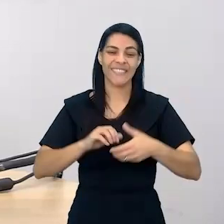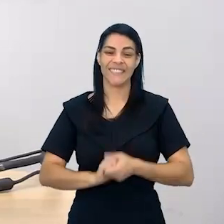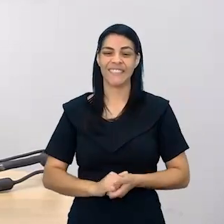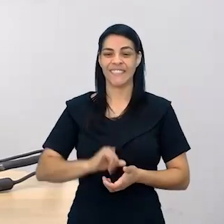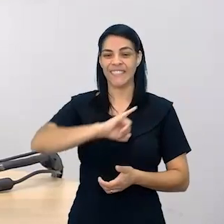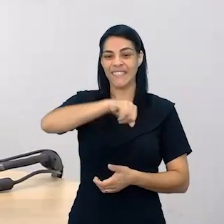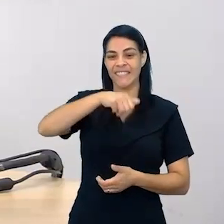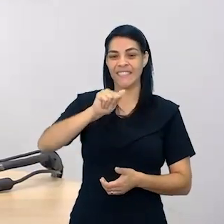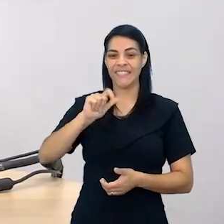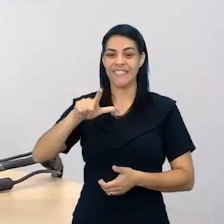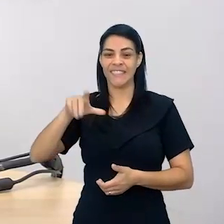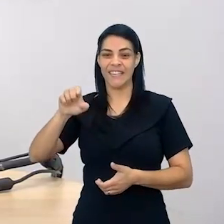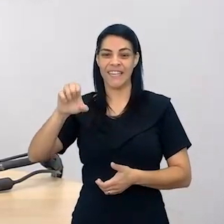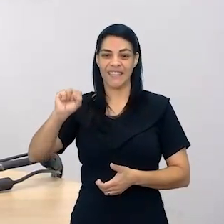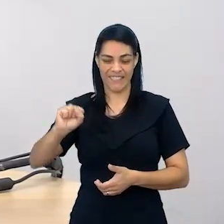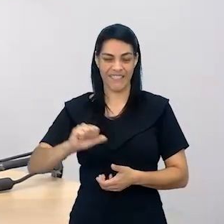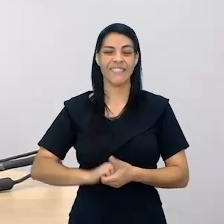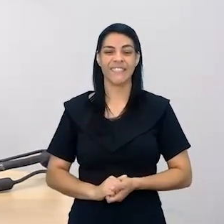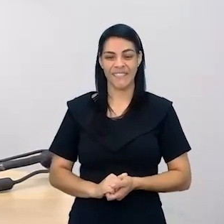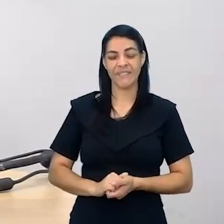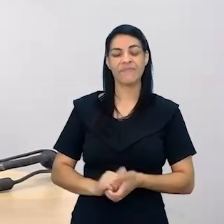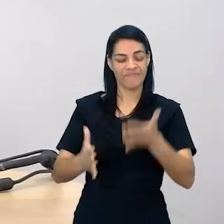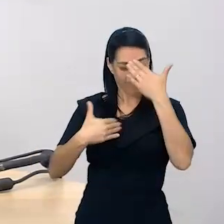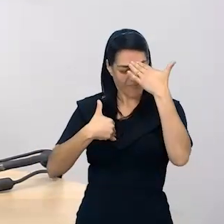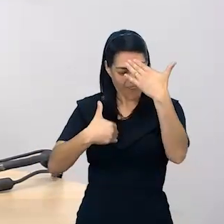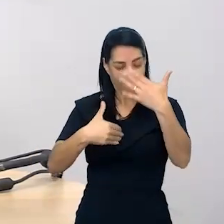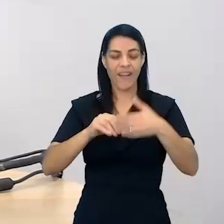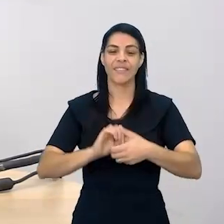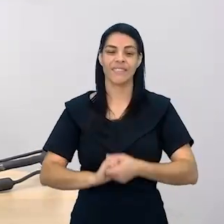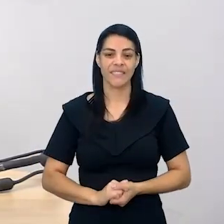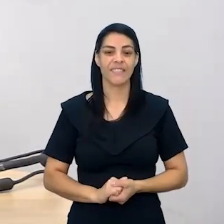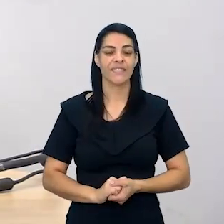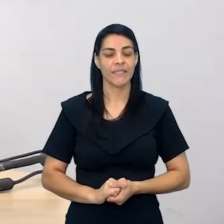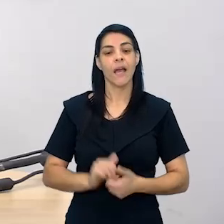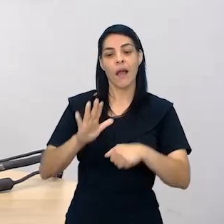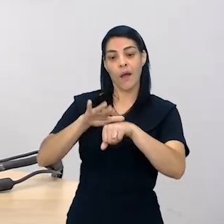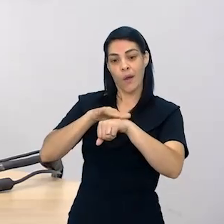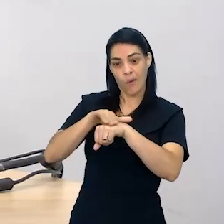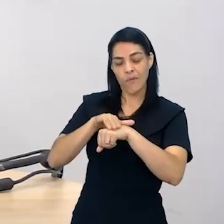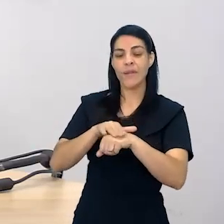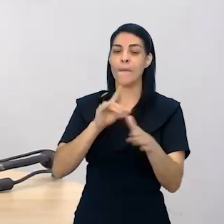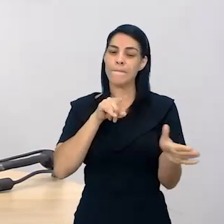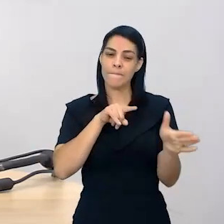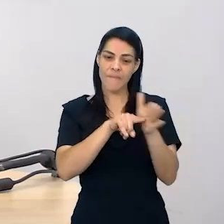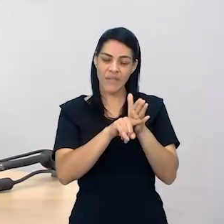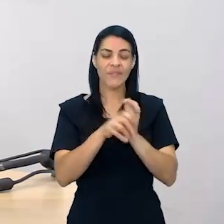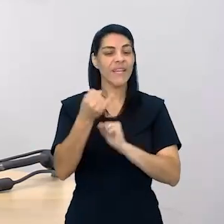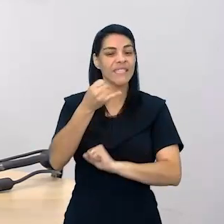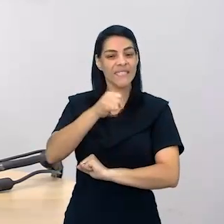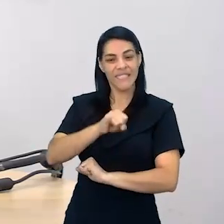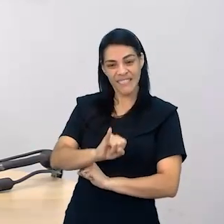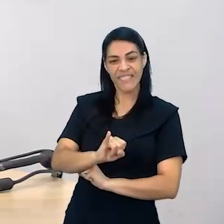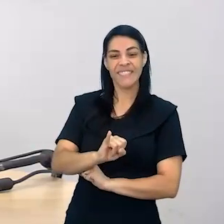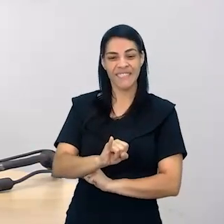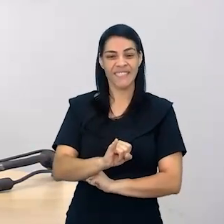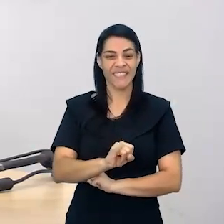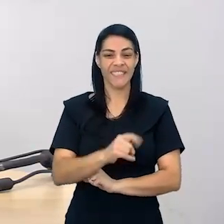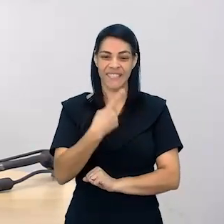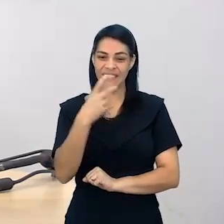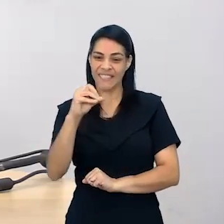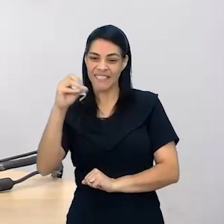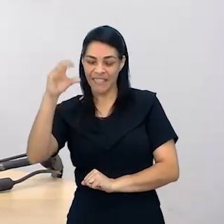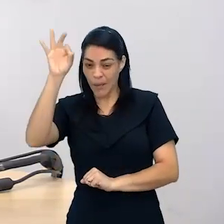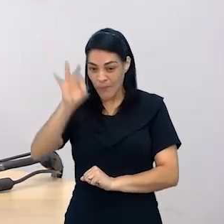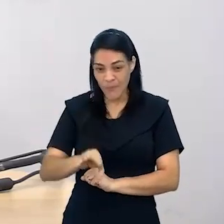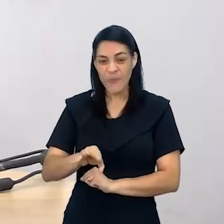Jales Fernanda muito obrigada acho que ela tá aí né Eu conversei com ela perguntei mesmo se era 100%